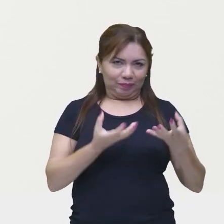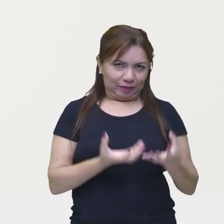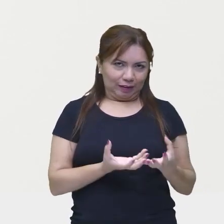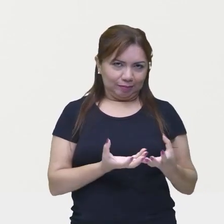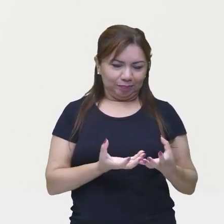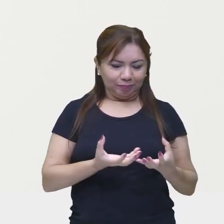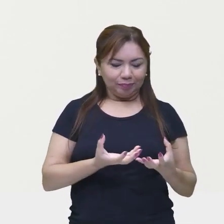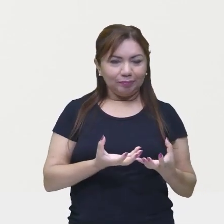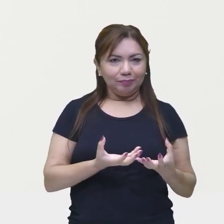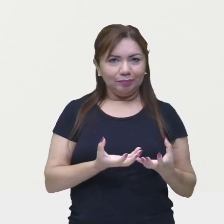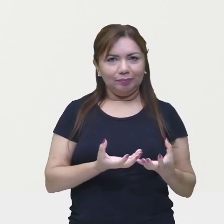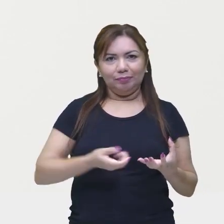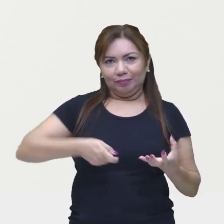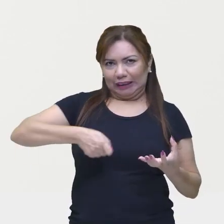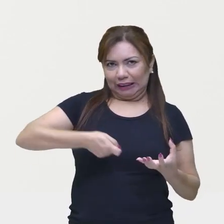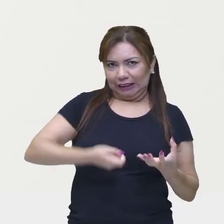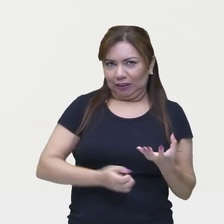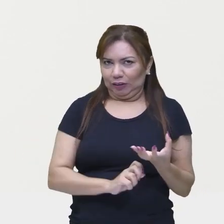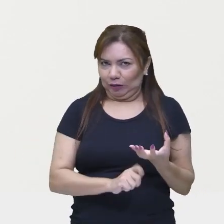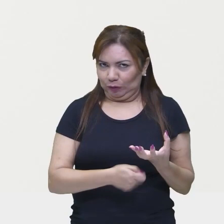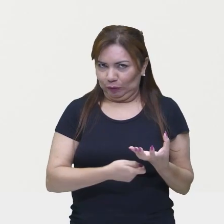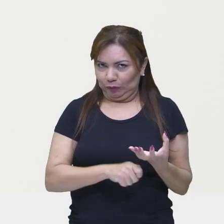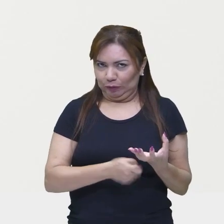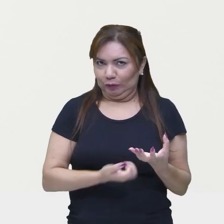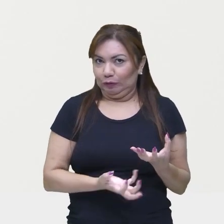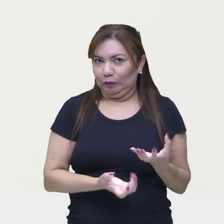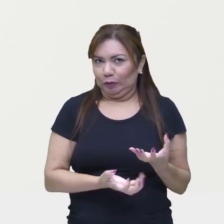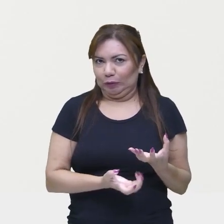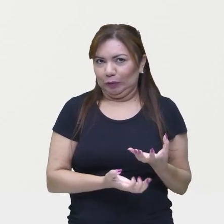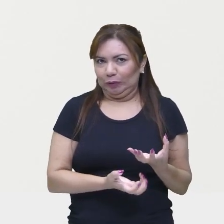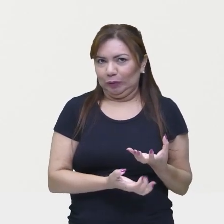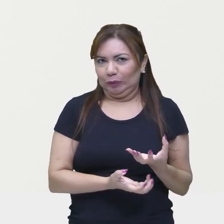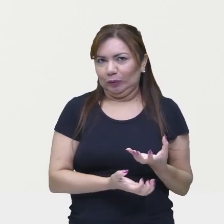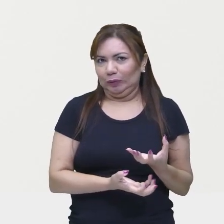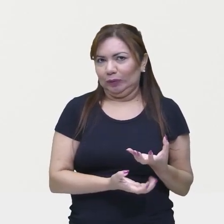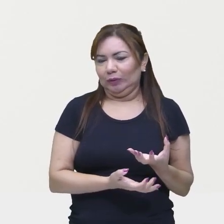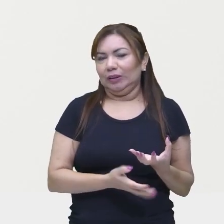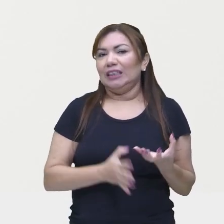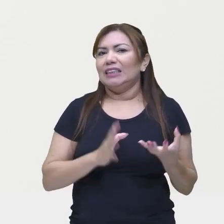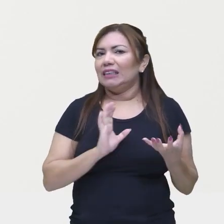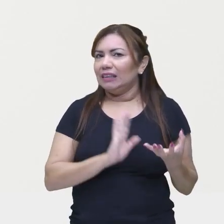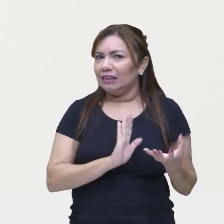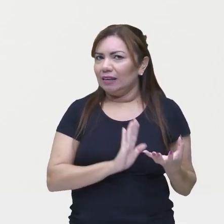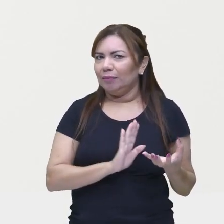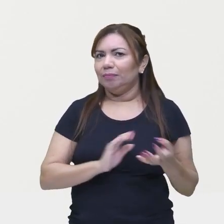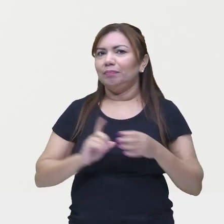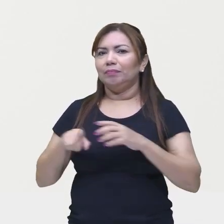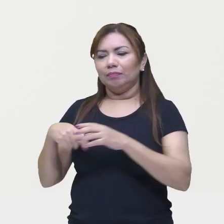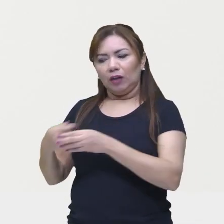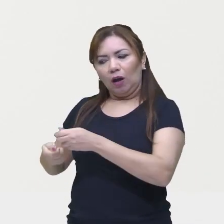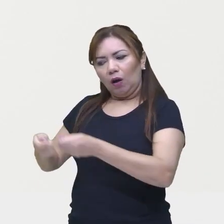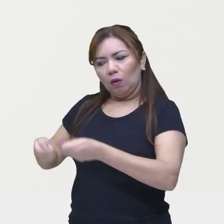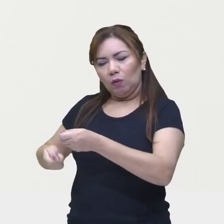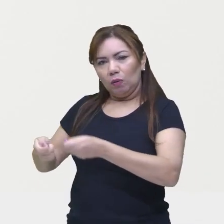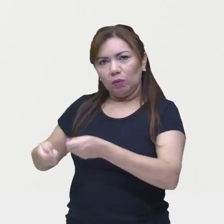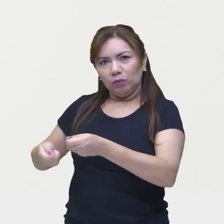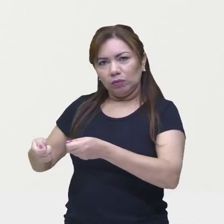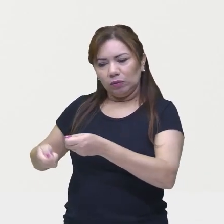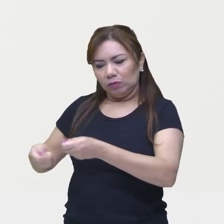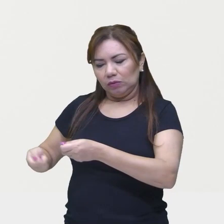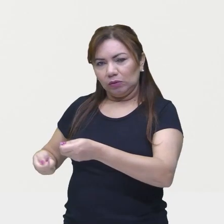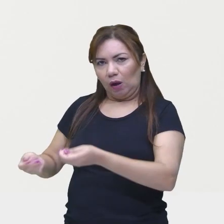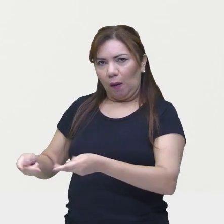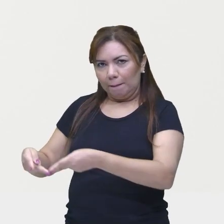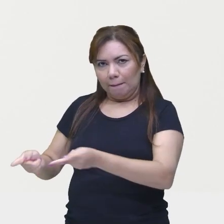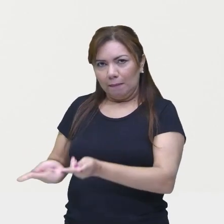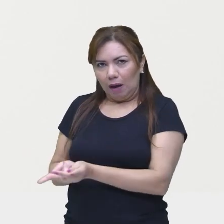frigideira antiaderente ao fogo médio e espere esquentar bem. Enquanto isso, peneire a goma num prato e